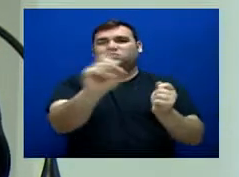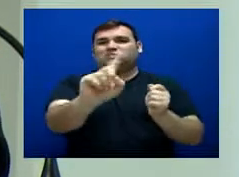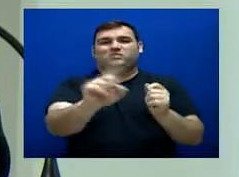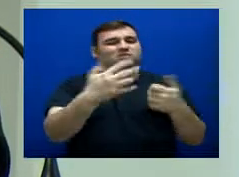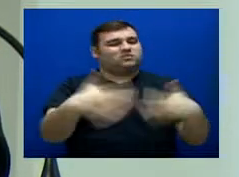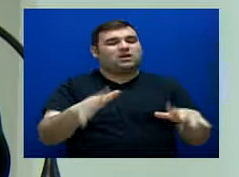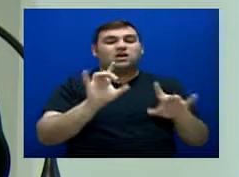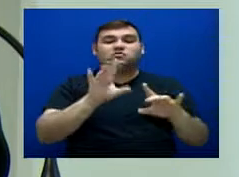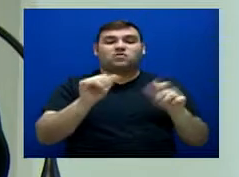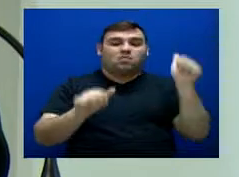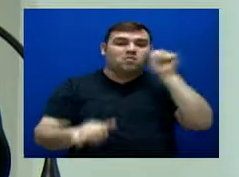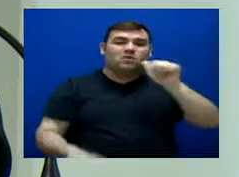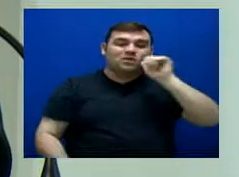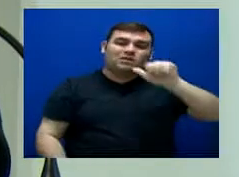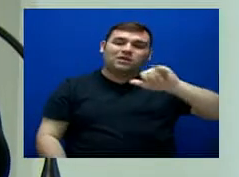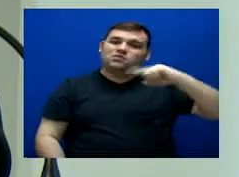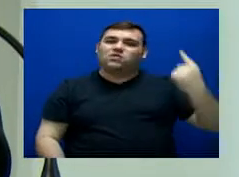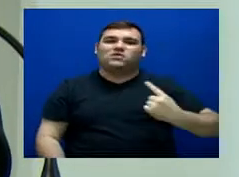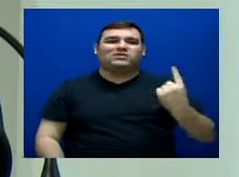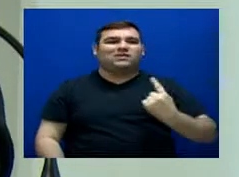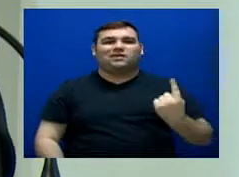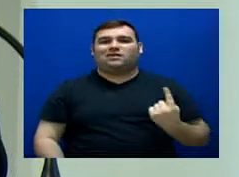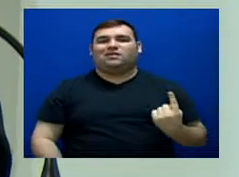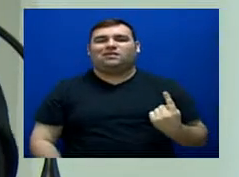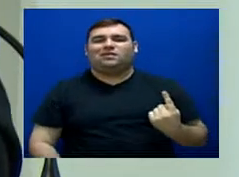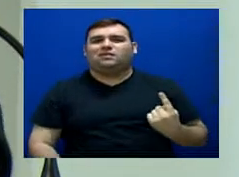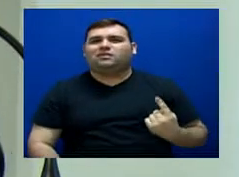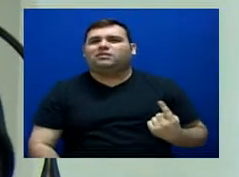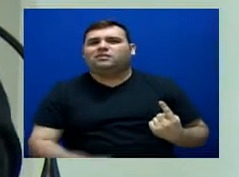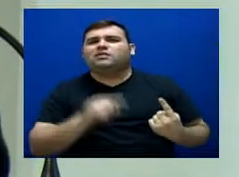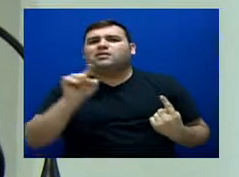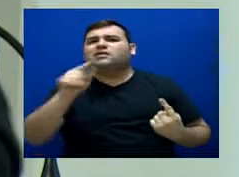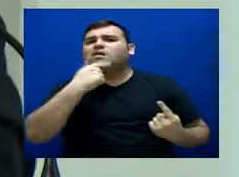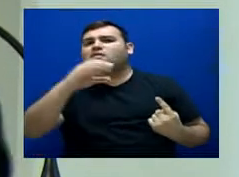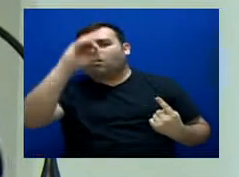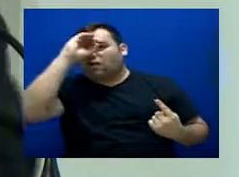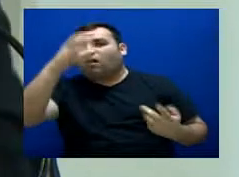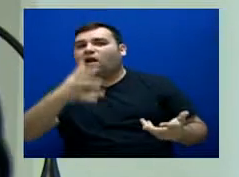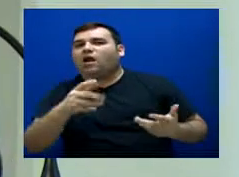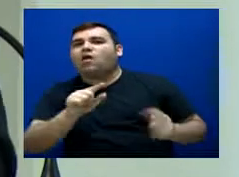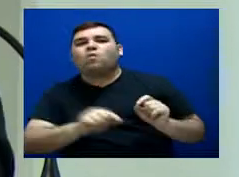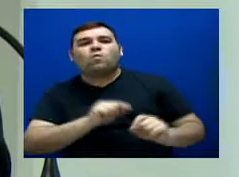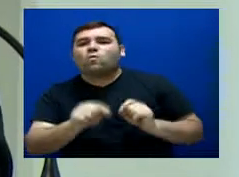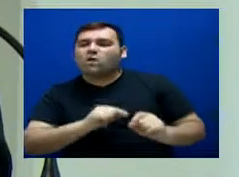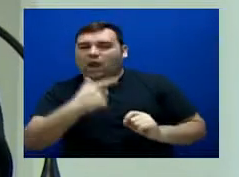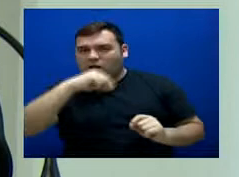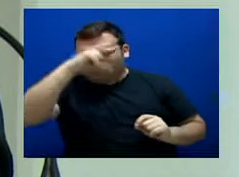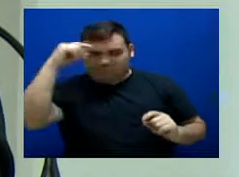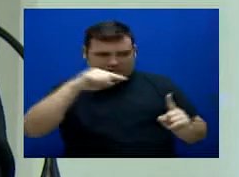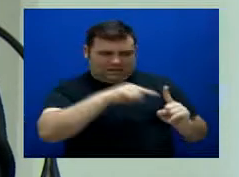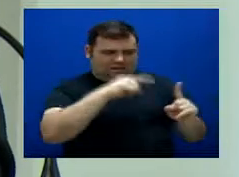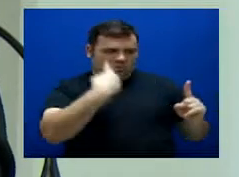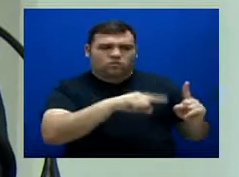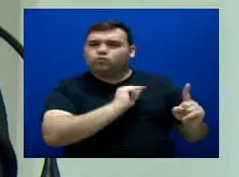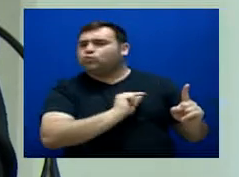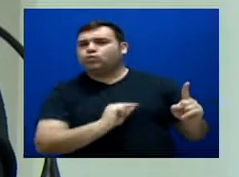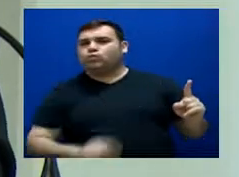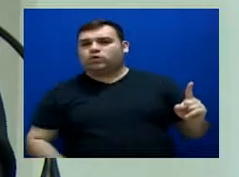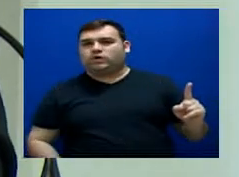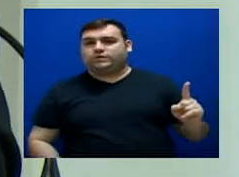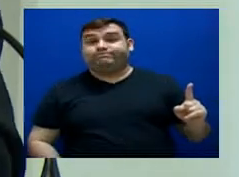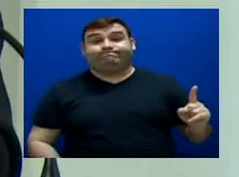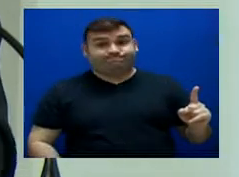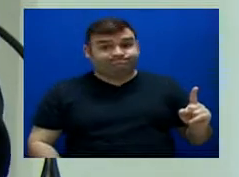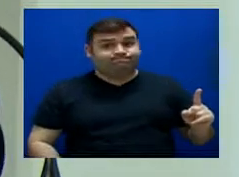partido. Só aceitava se fosse ela pessoalmente, sozinha. O que será que esse aloprado está querendo armar agora para o vice-prefeito novamente? Então,